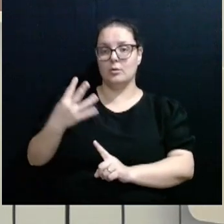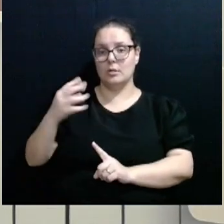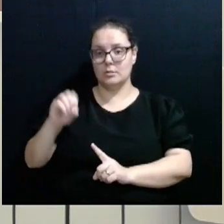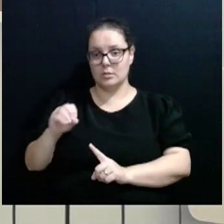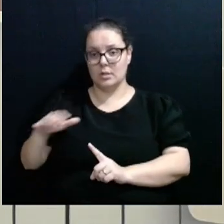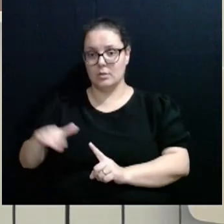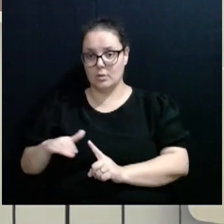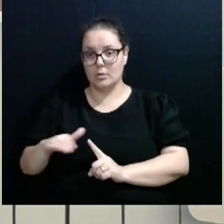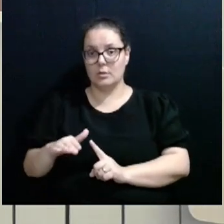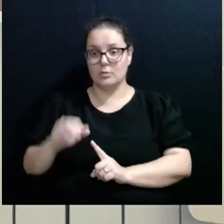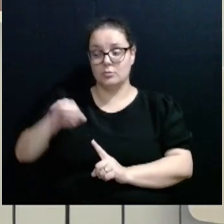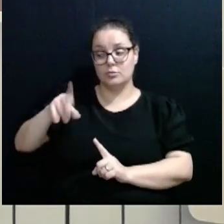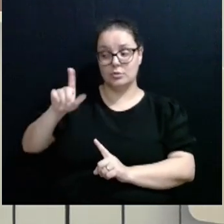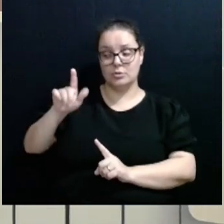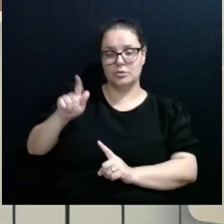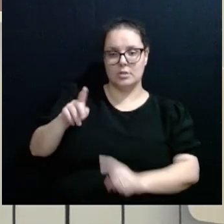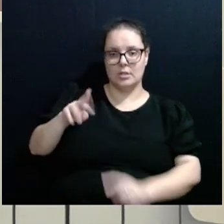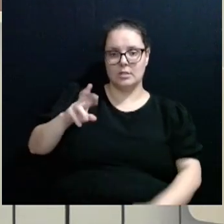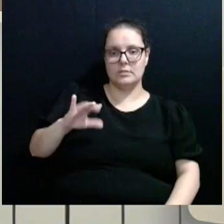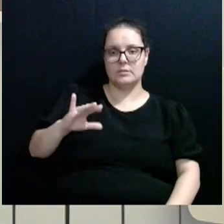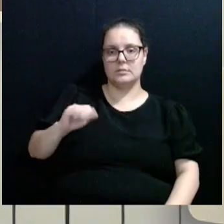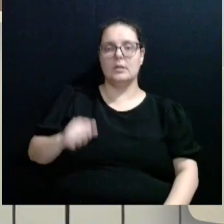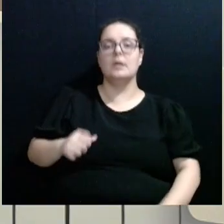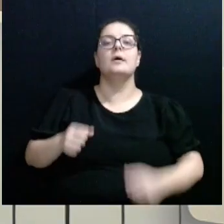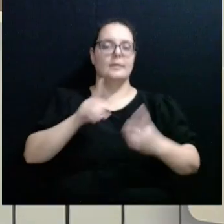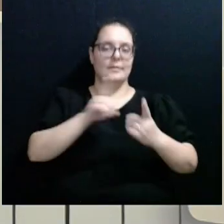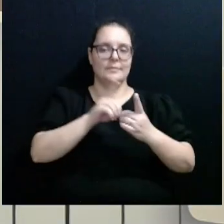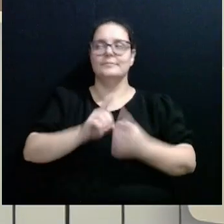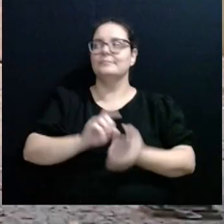é atendida pelo Poder Executivo.